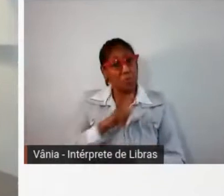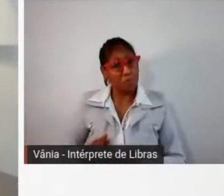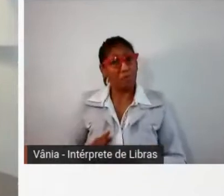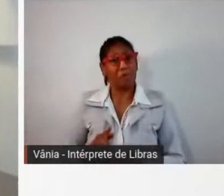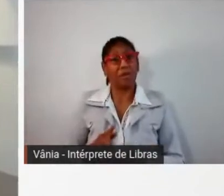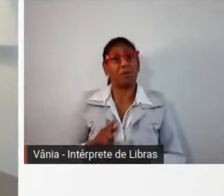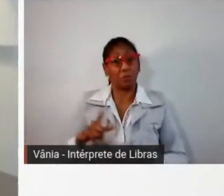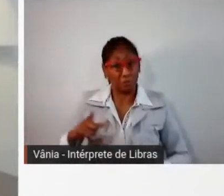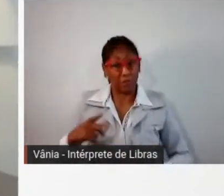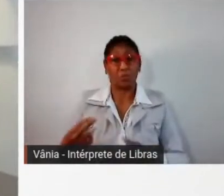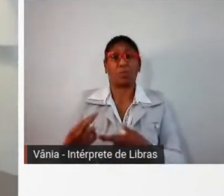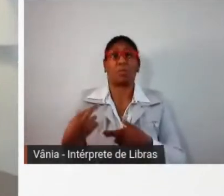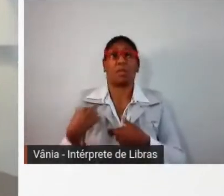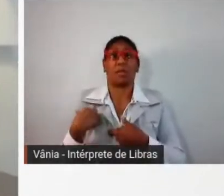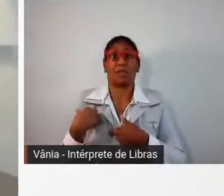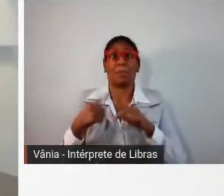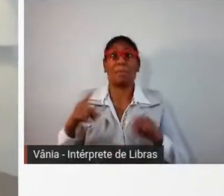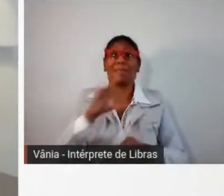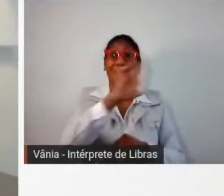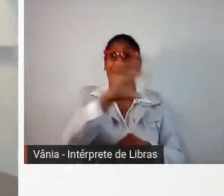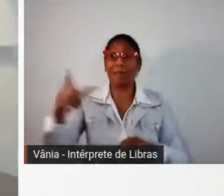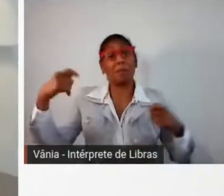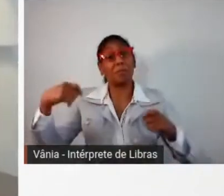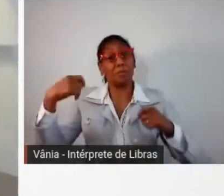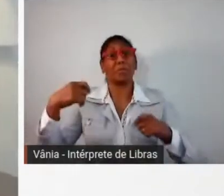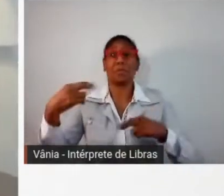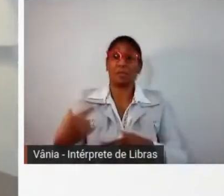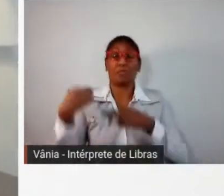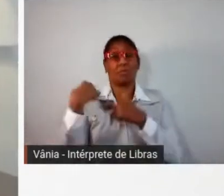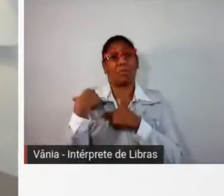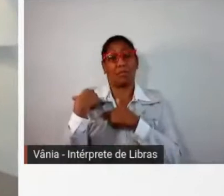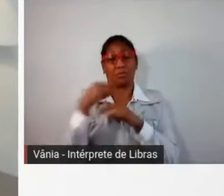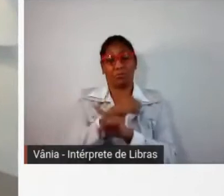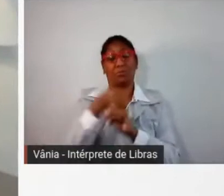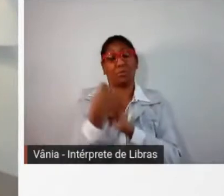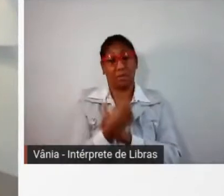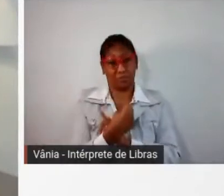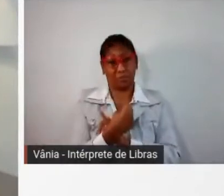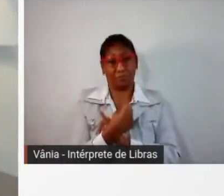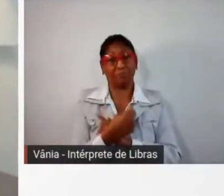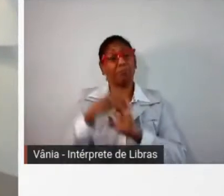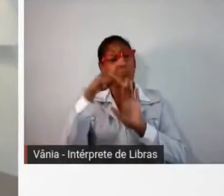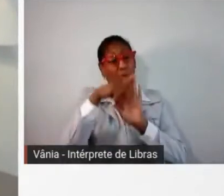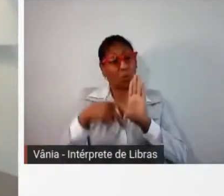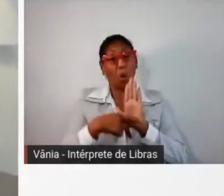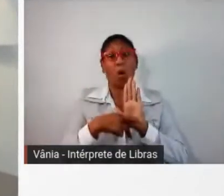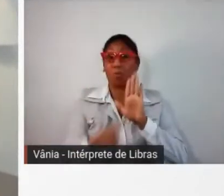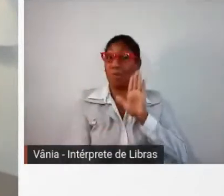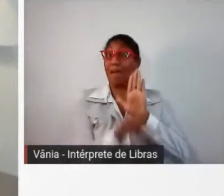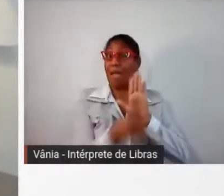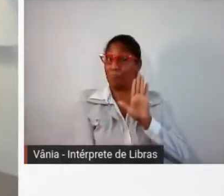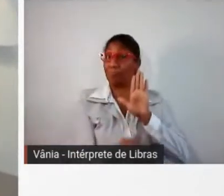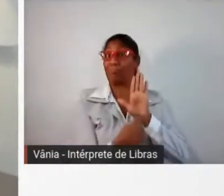a sua parte e precisa contar com a colaboração da sociedade, né, fazendo cumprir os protocolos que ali estão estabelecidos para